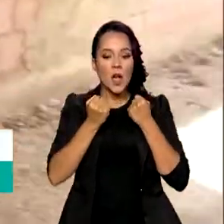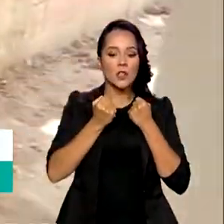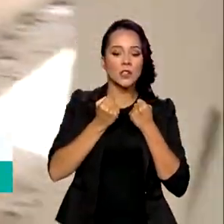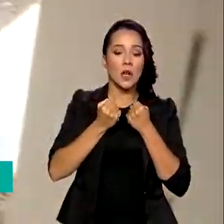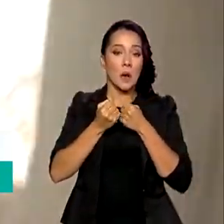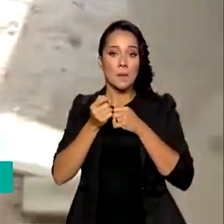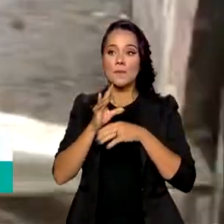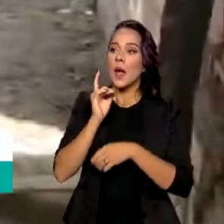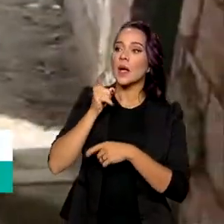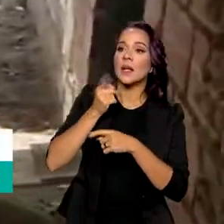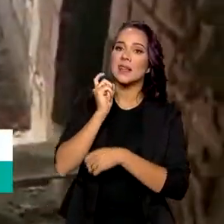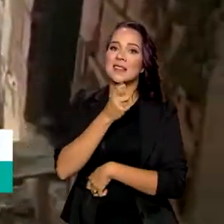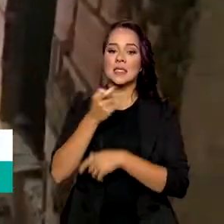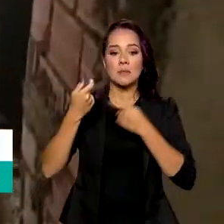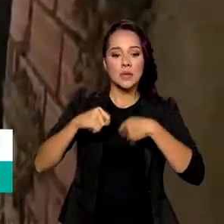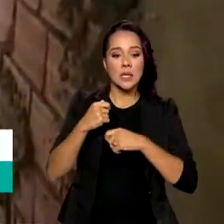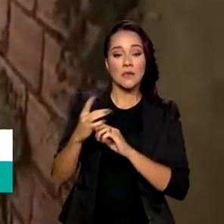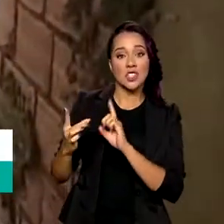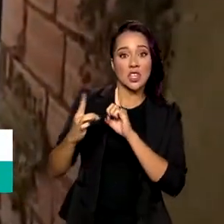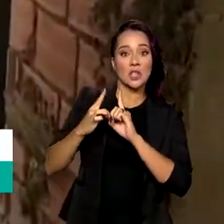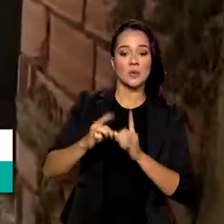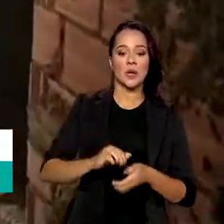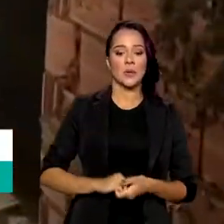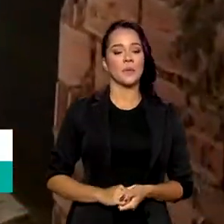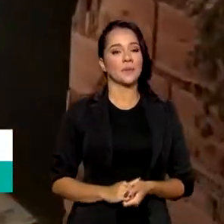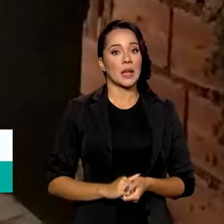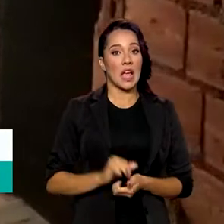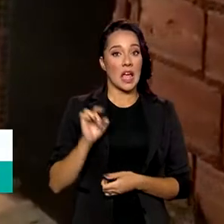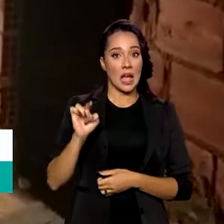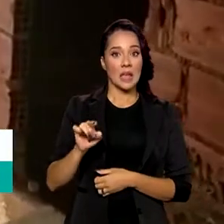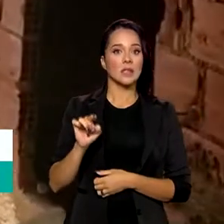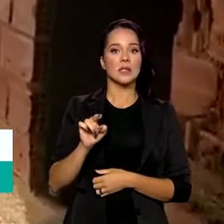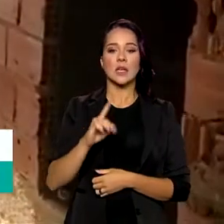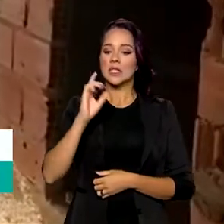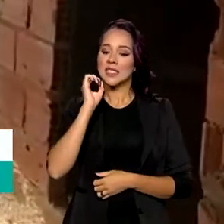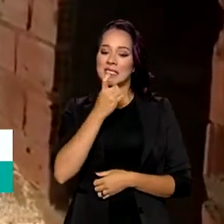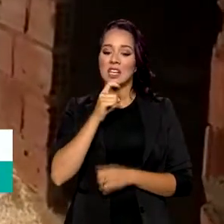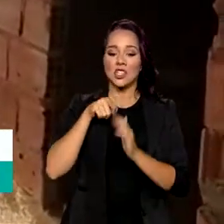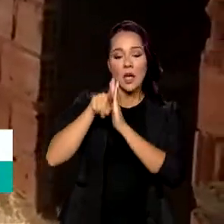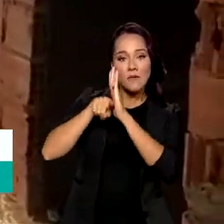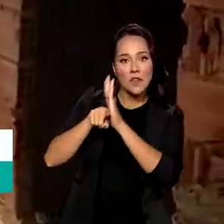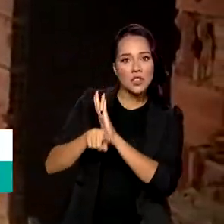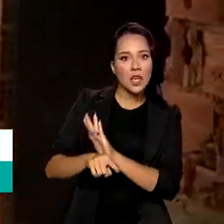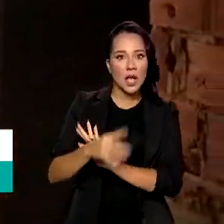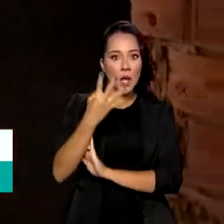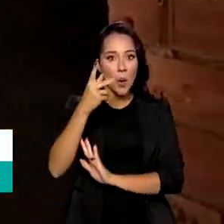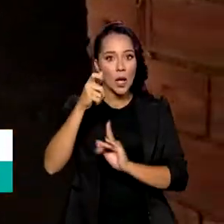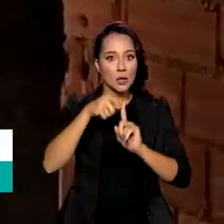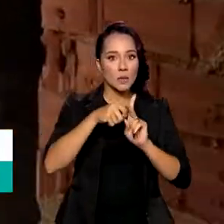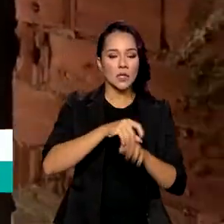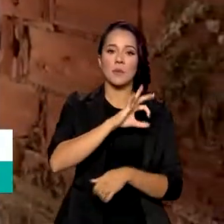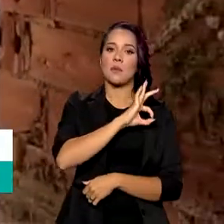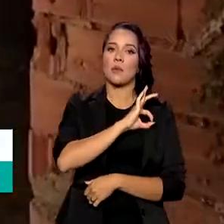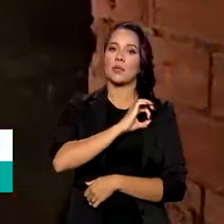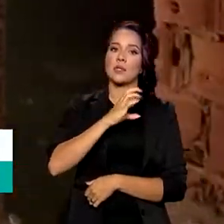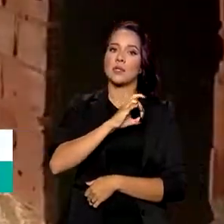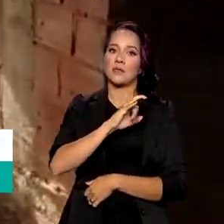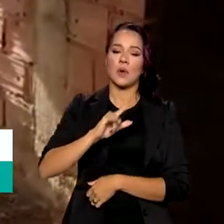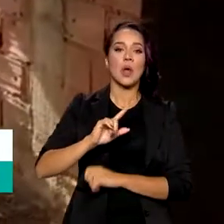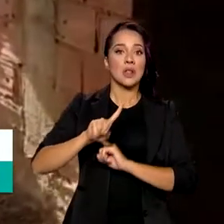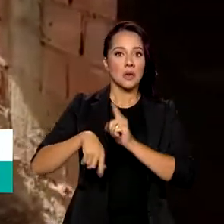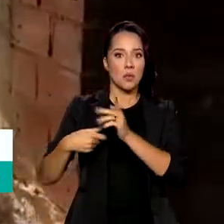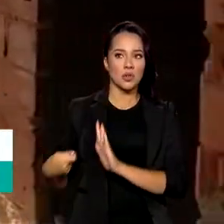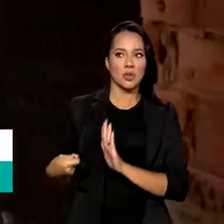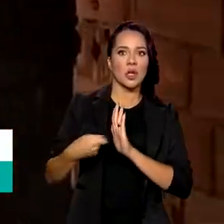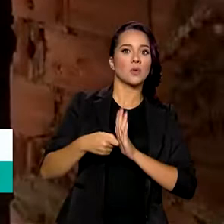a clínica quando eles precisavam de Atendimento à clínica Sorridente já era investigada há e pela Polícia Civil depois